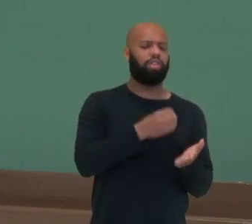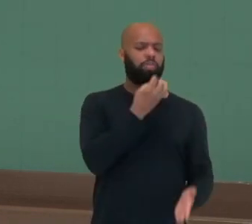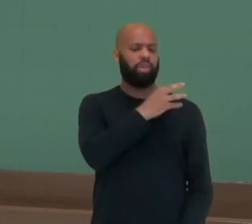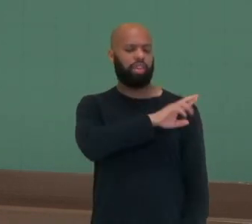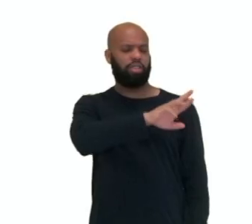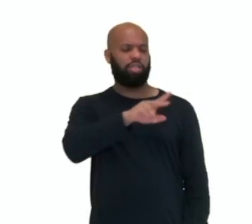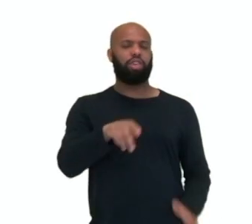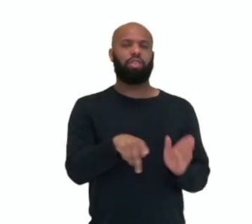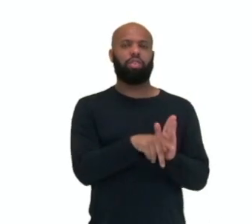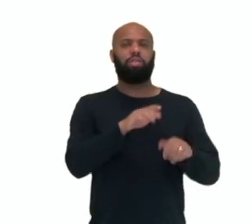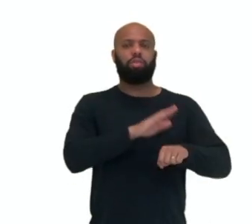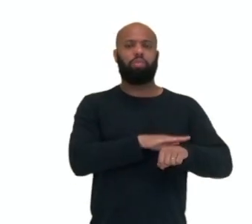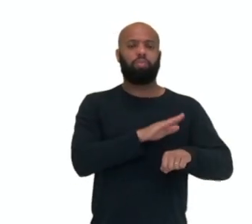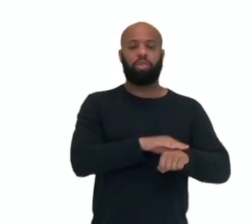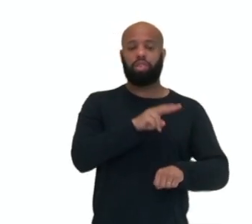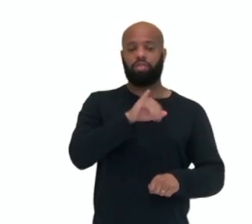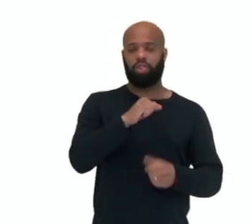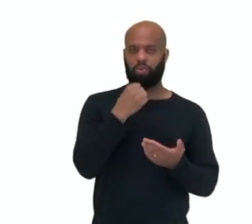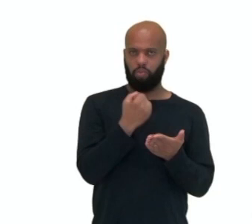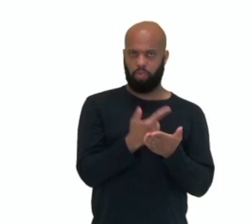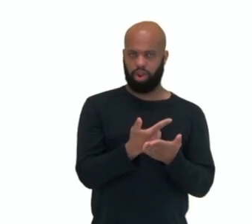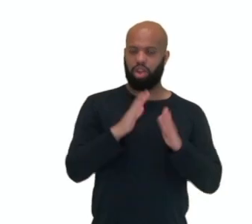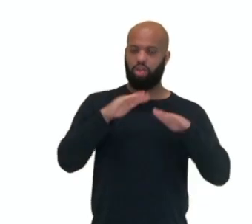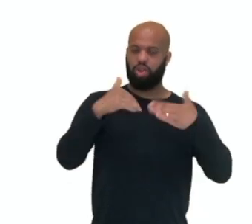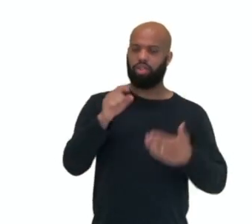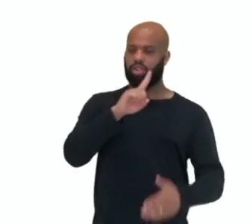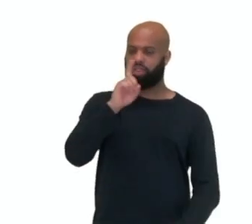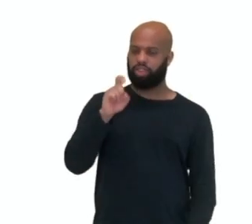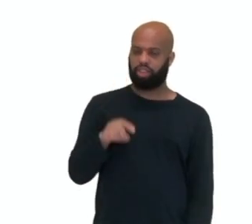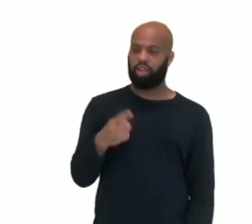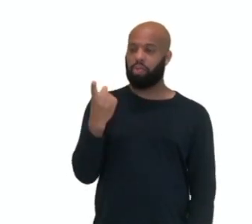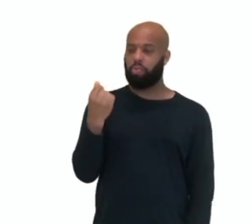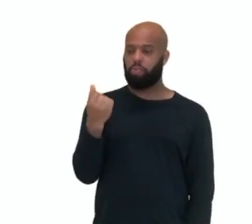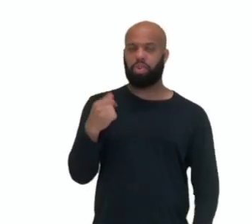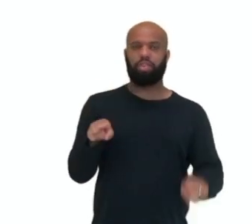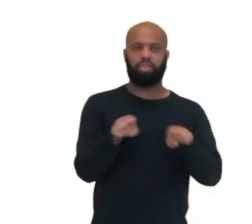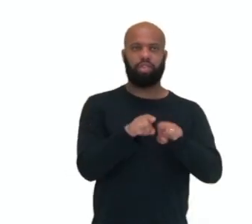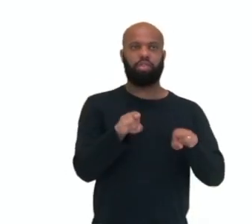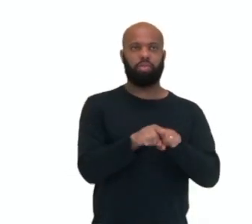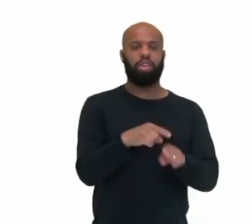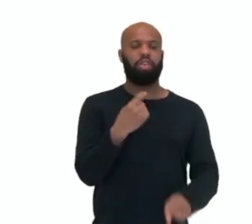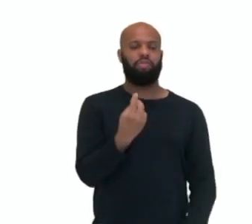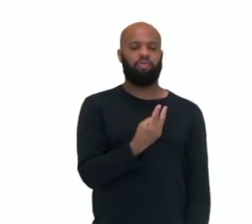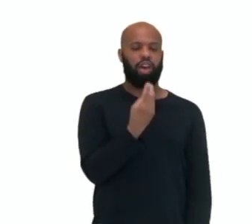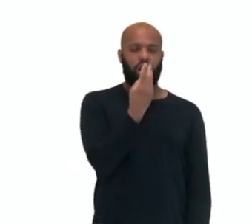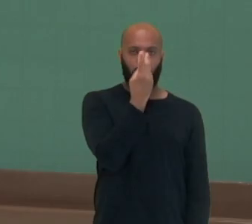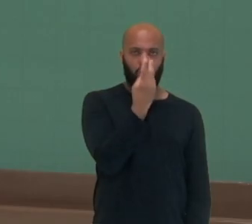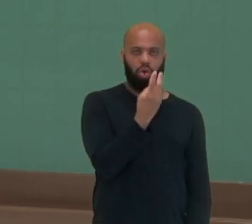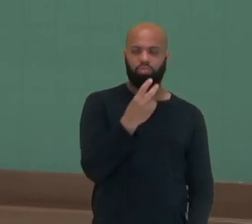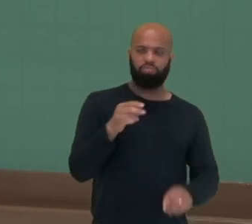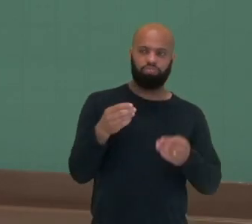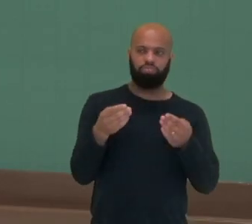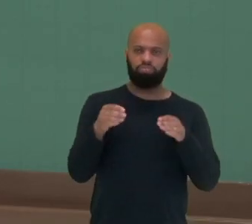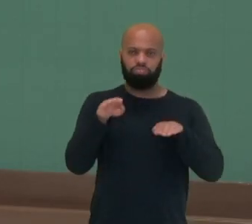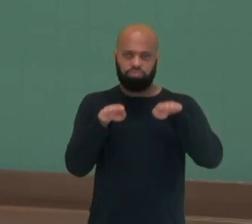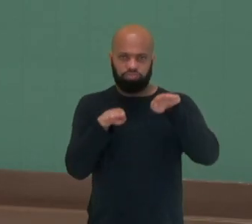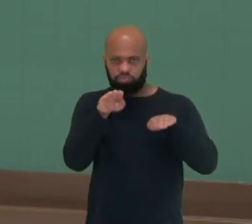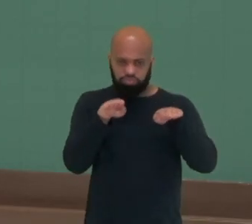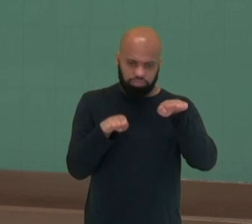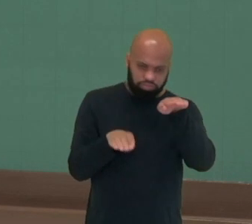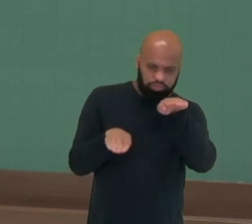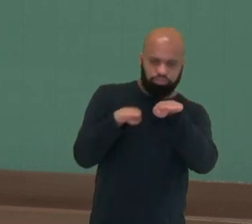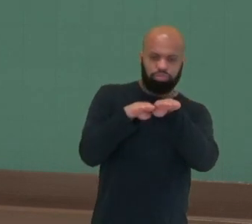que ele nos trará? Será que o preço e o valor são sempre proporcionais? Pensa um pouquinho. Por exemplo, quando eu